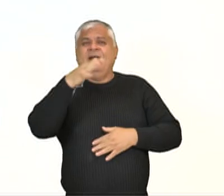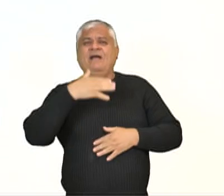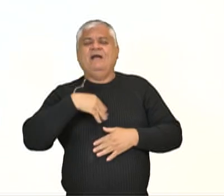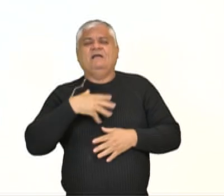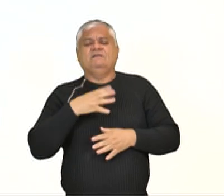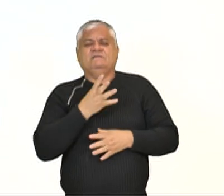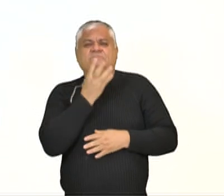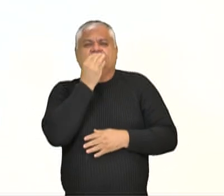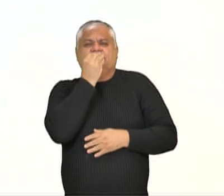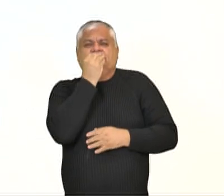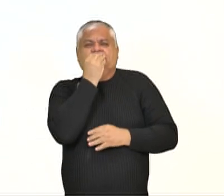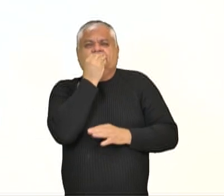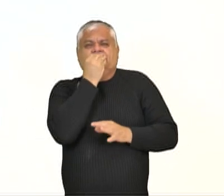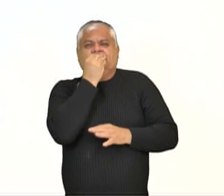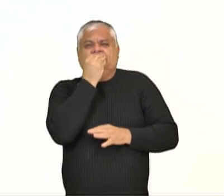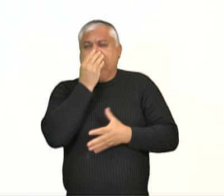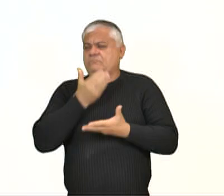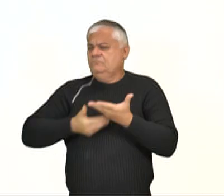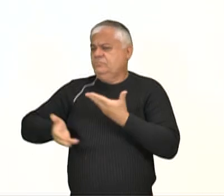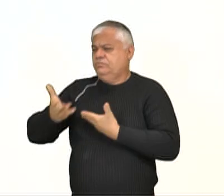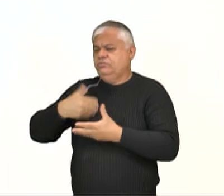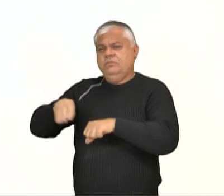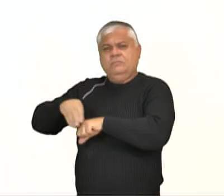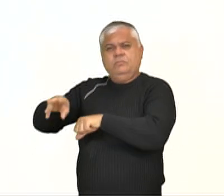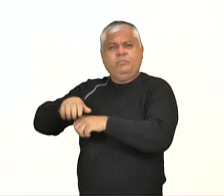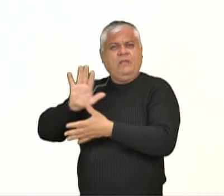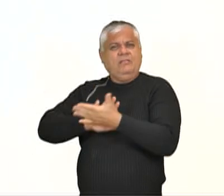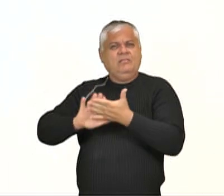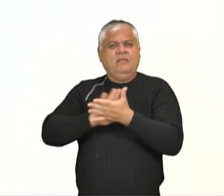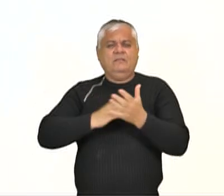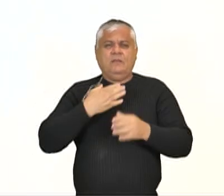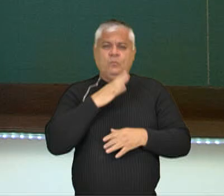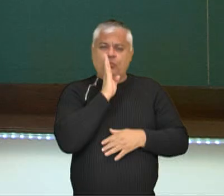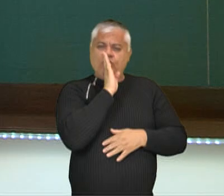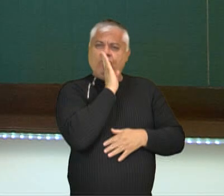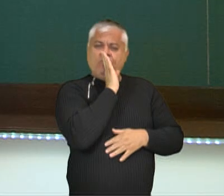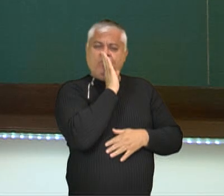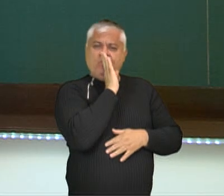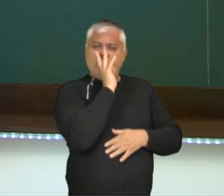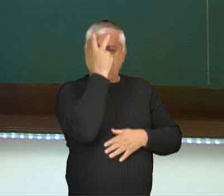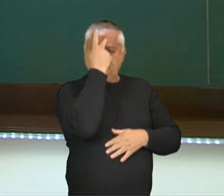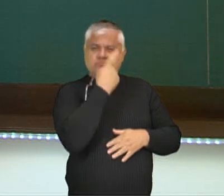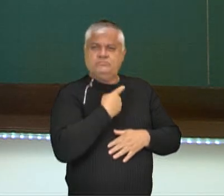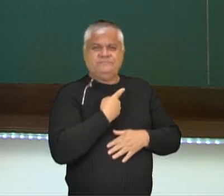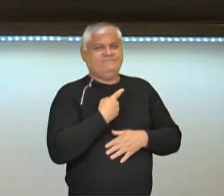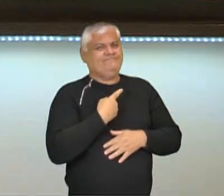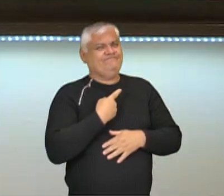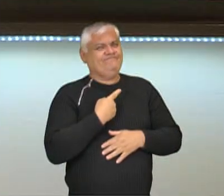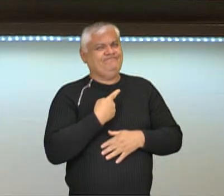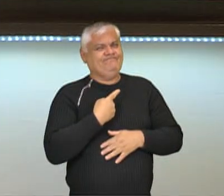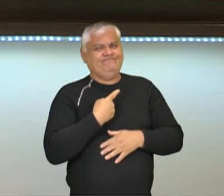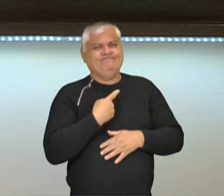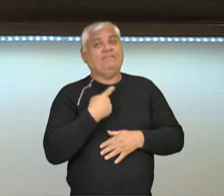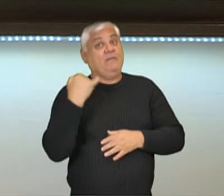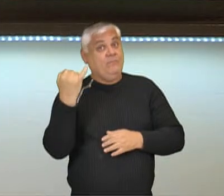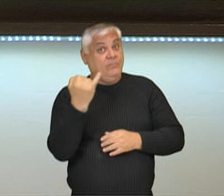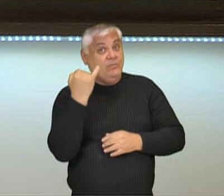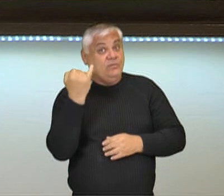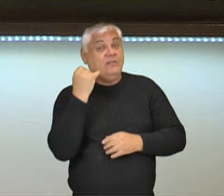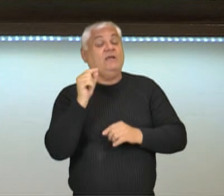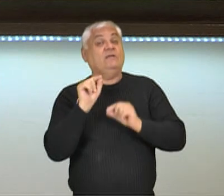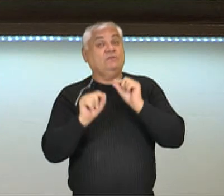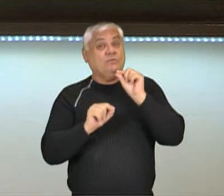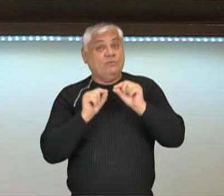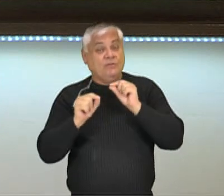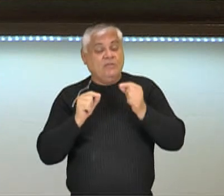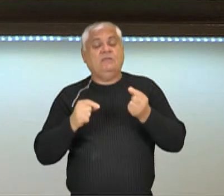costuma compartilhar a leitura com outras pessoas, com seus colegas. Veja, é muito importante a